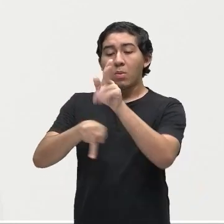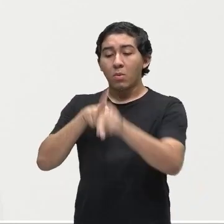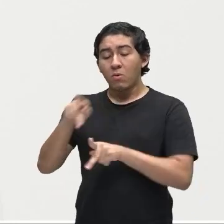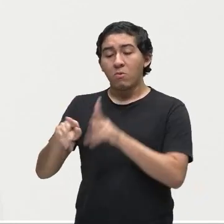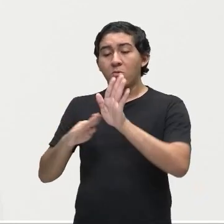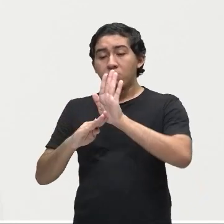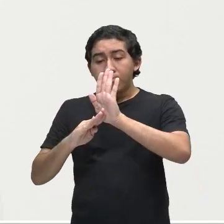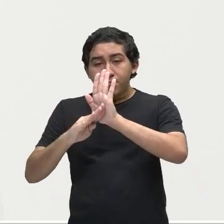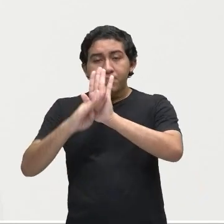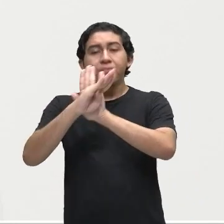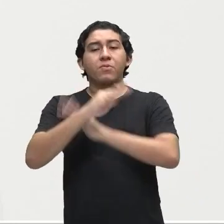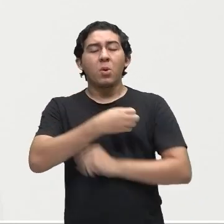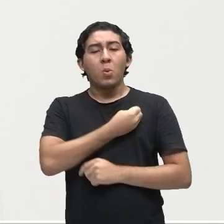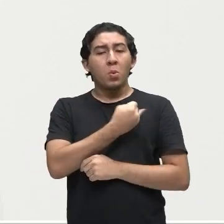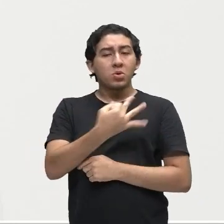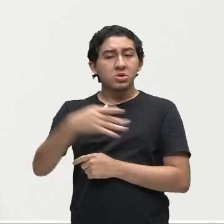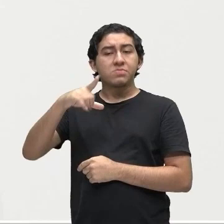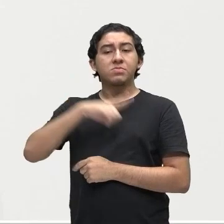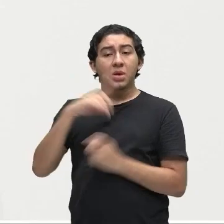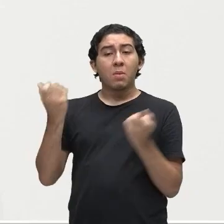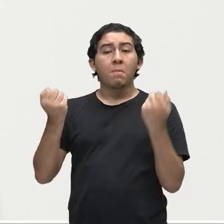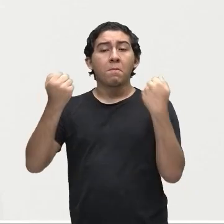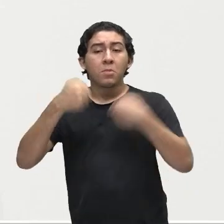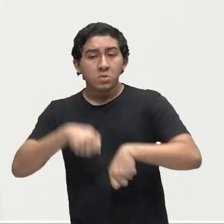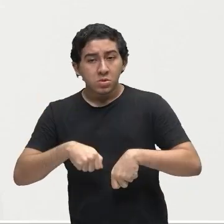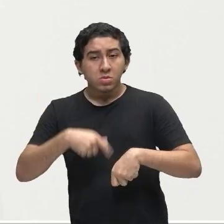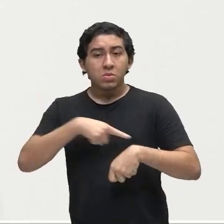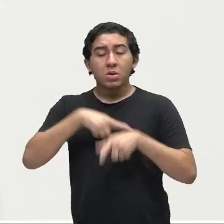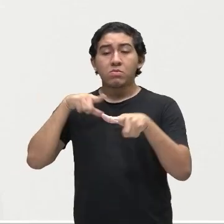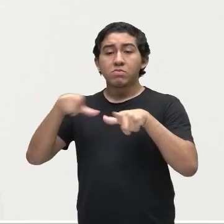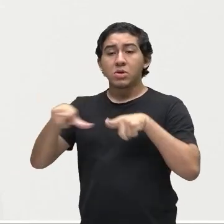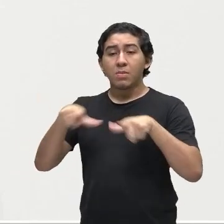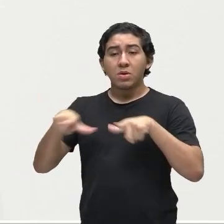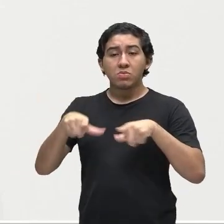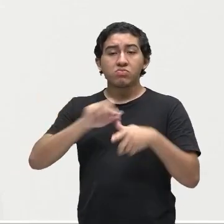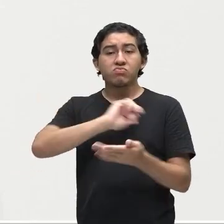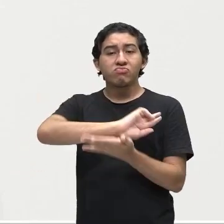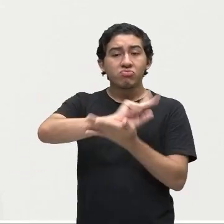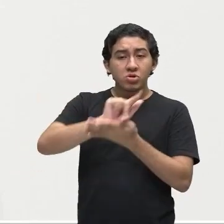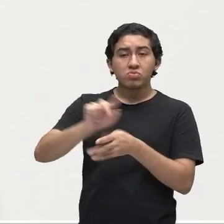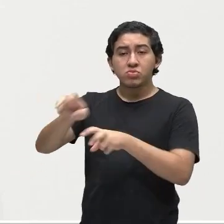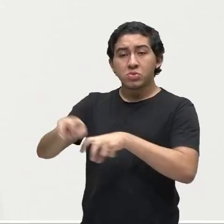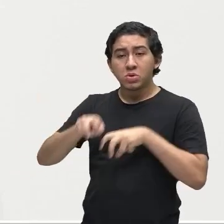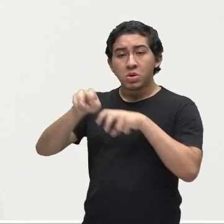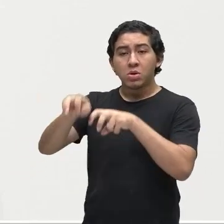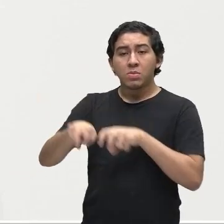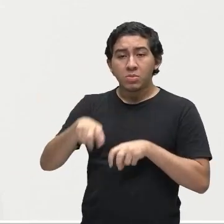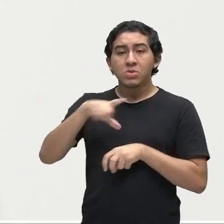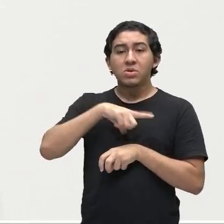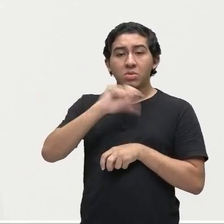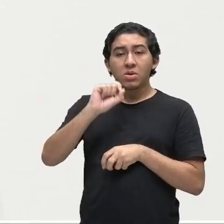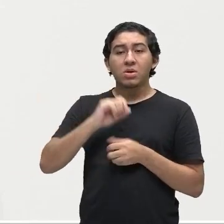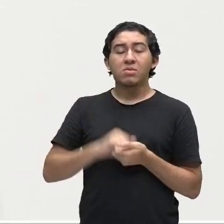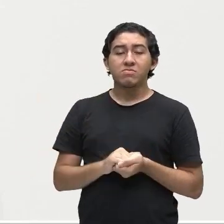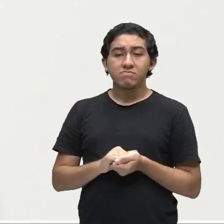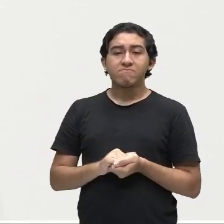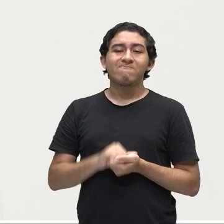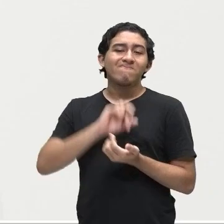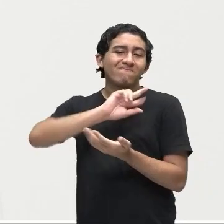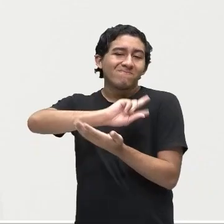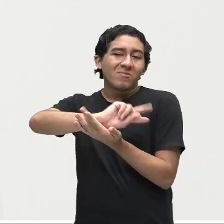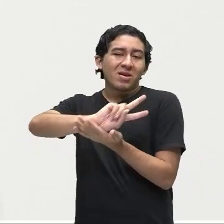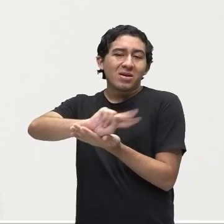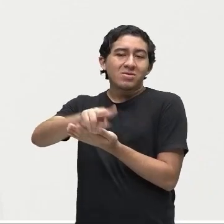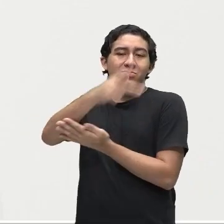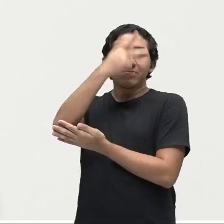acabaram colaborando para uma maior quantidade de trabalhadores no campo, criando um excedente de mão de